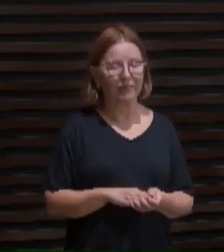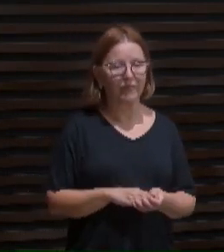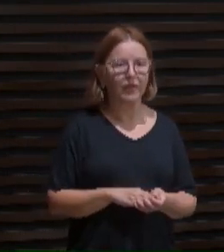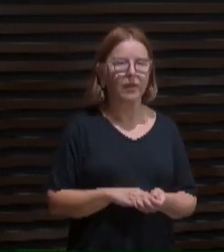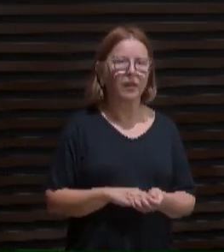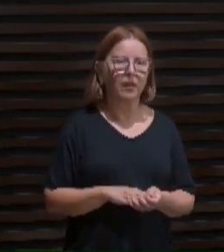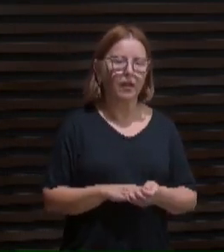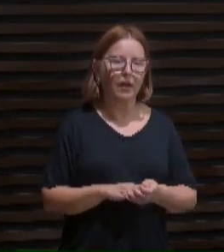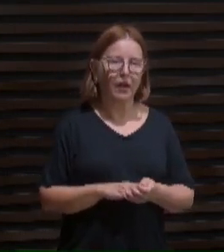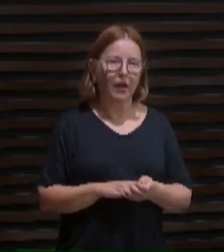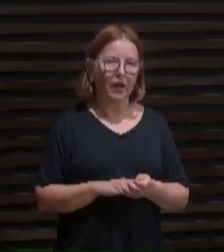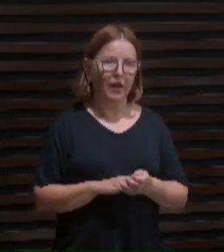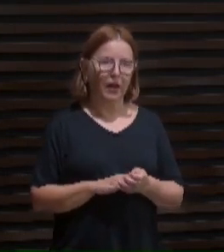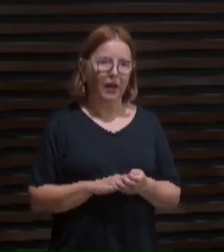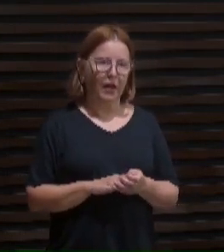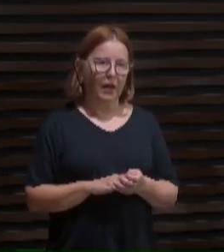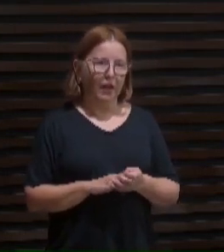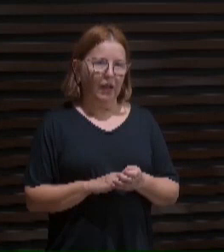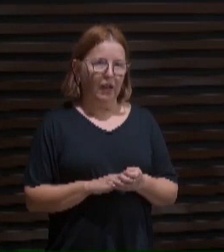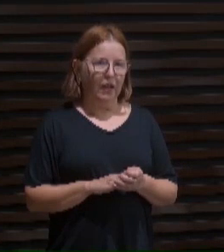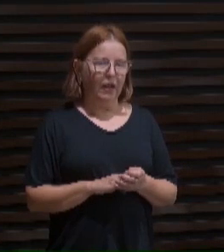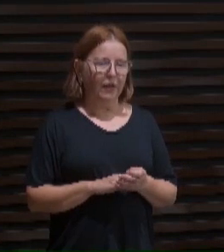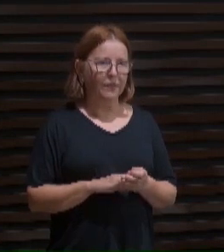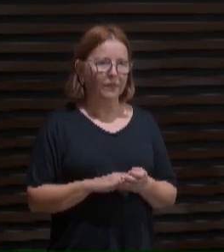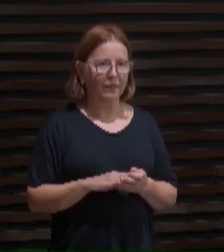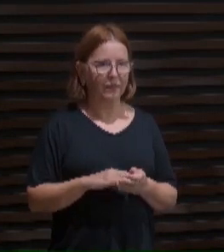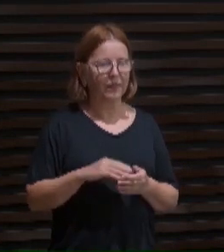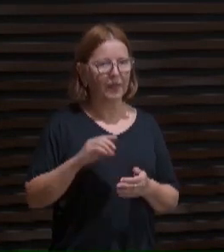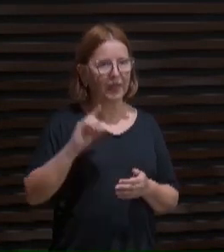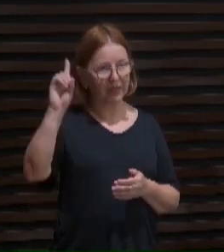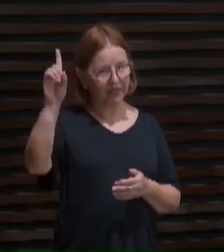a serpente me enganou e eu comi.